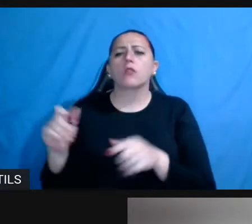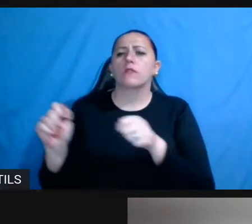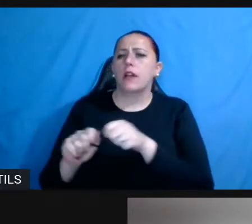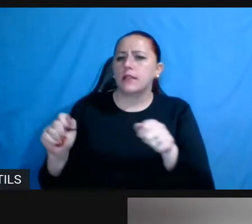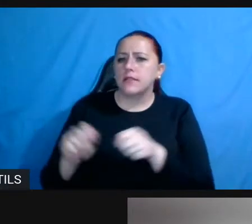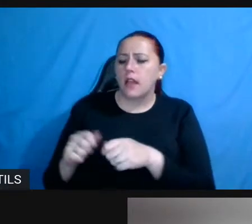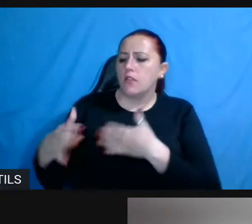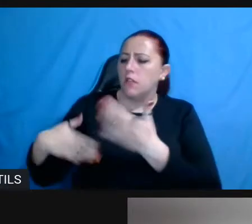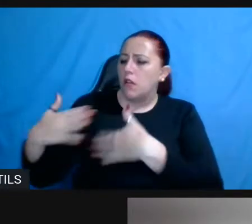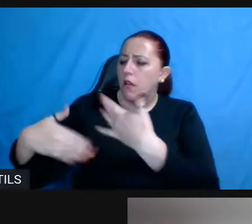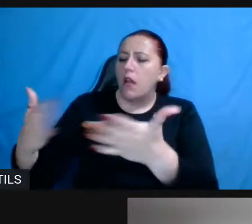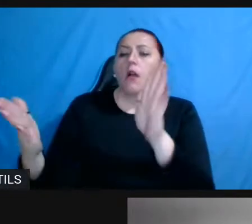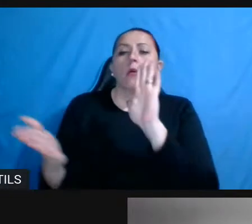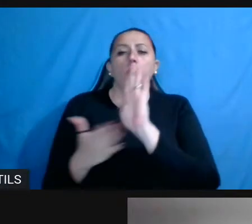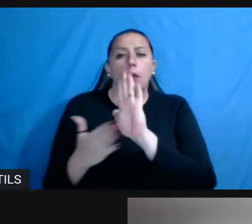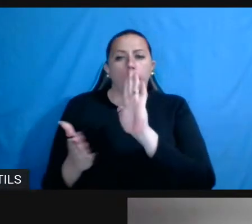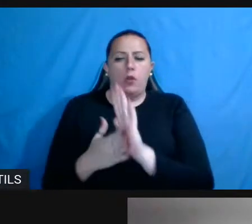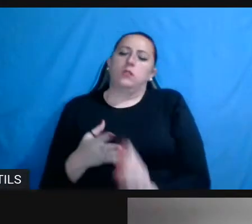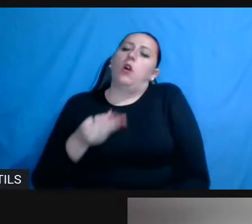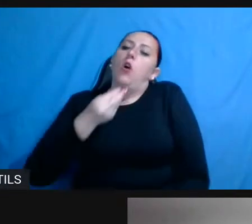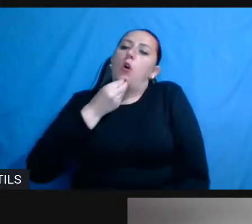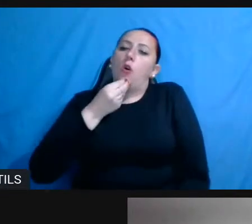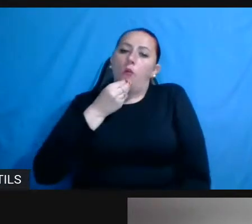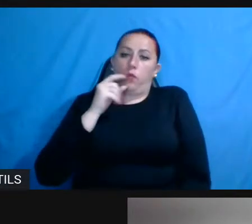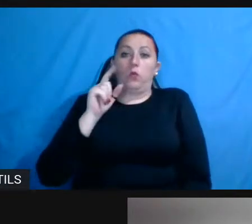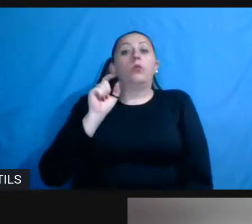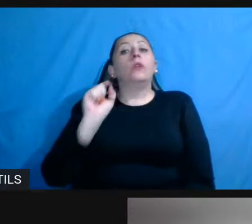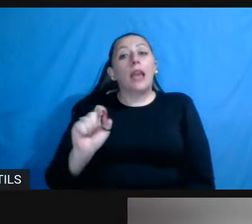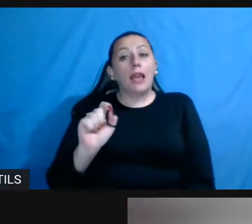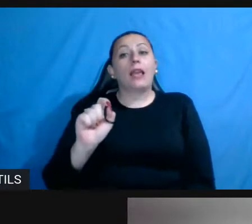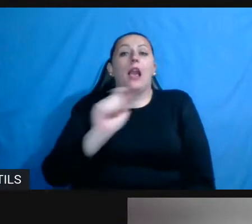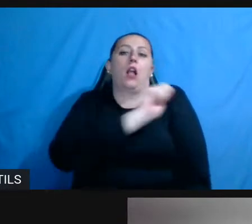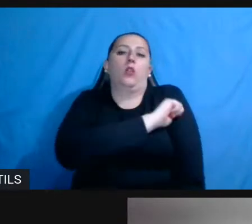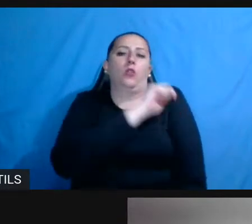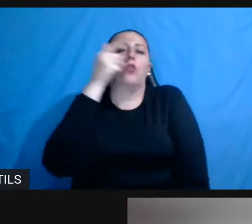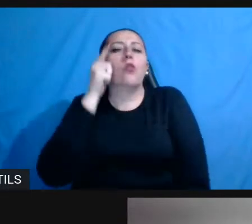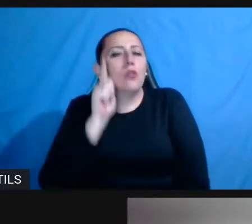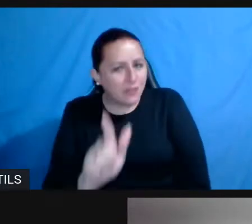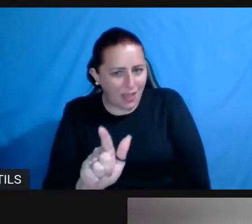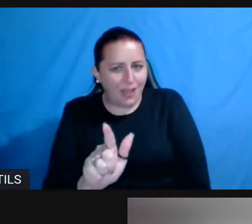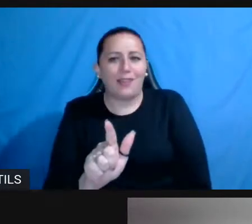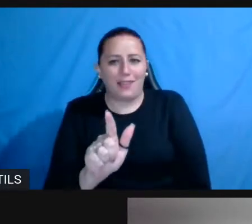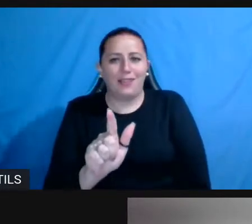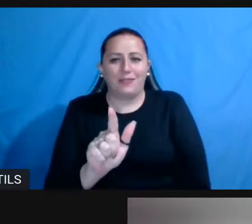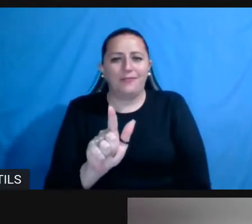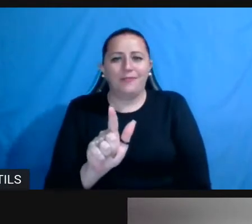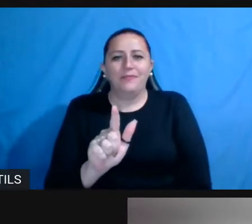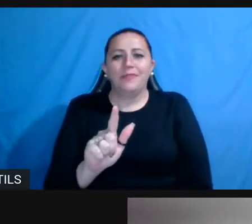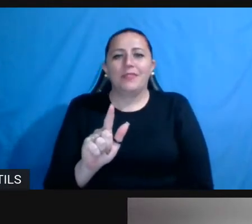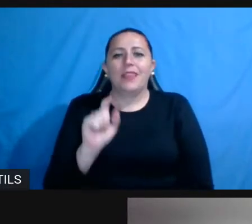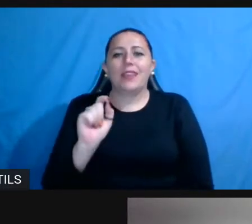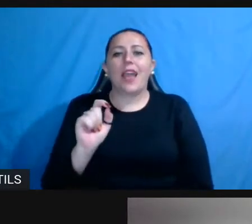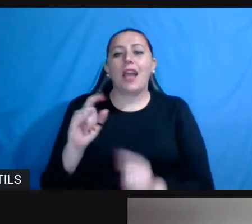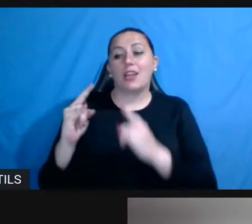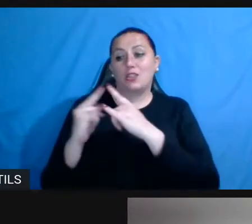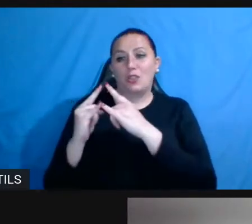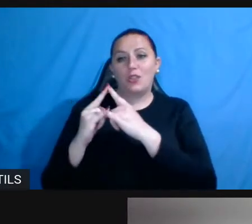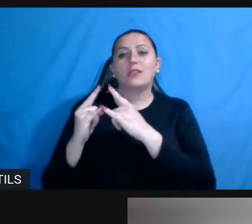que está sendo proposto. Claro, aqueles que conseguem efetivar e dar os retornos que a instituição